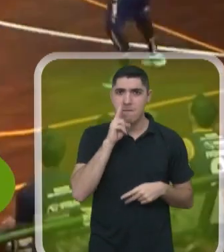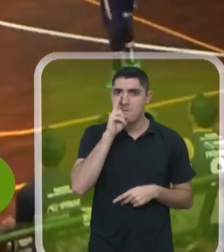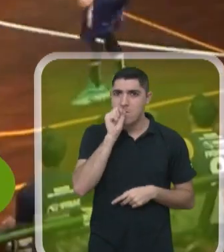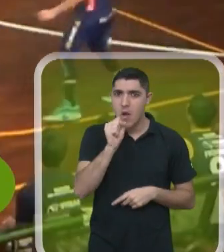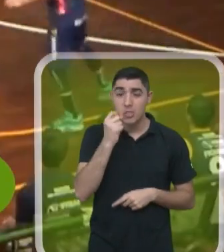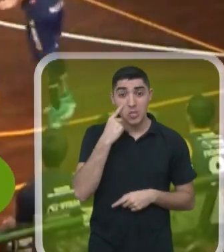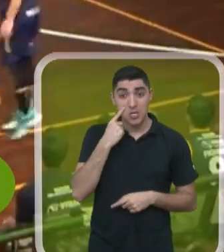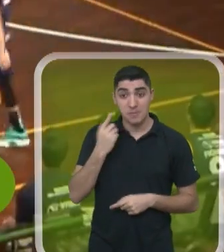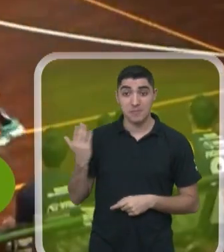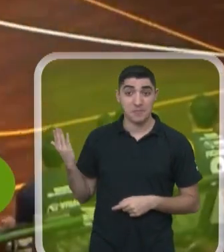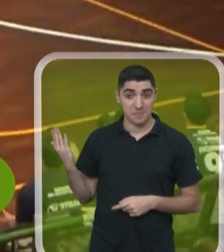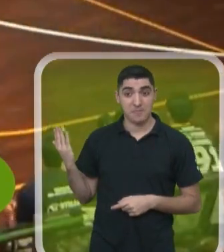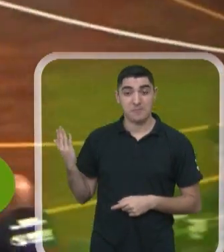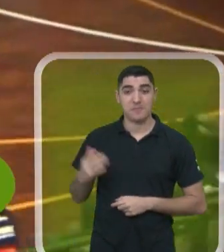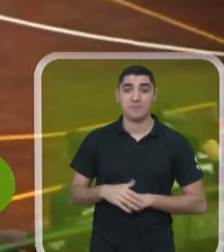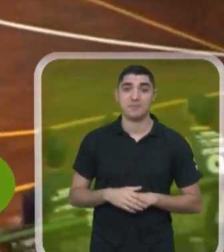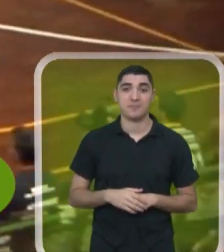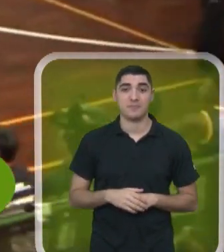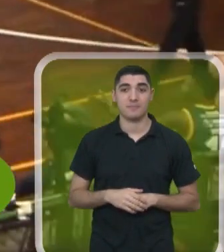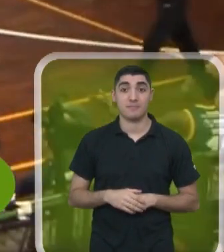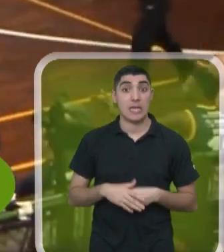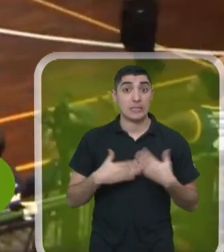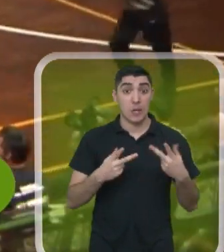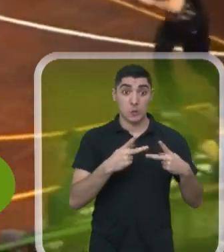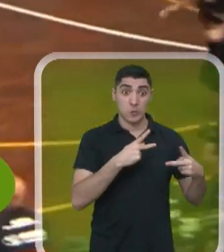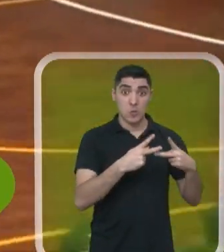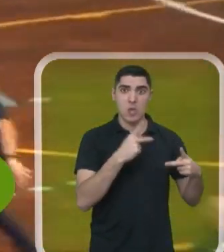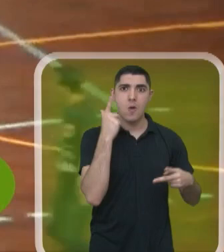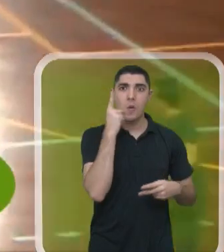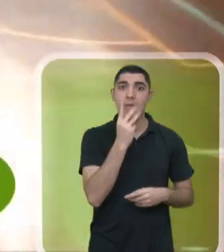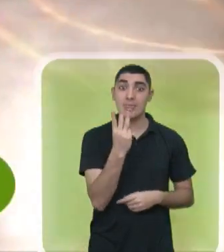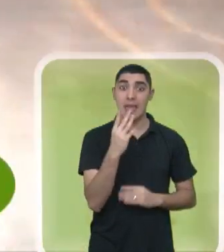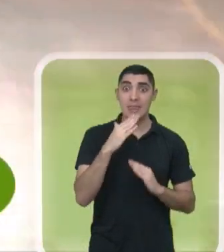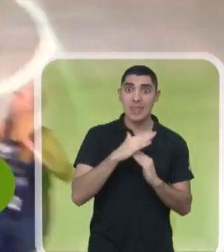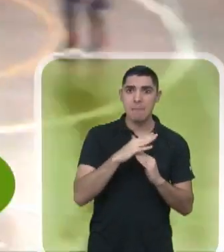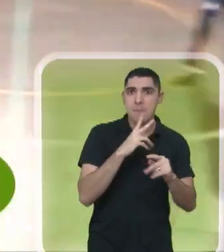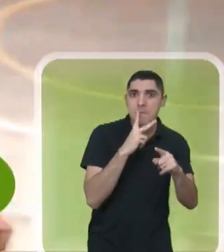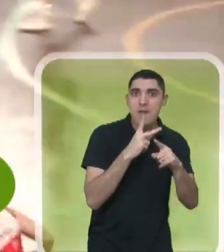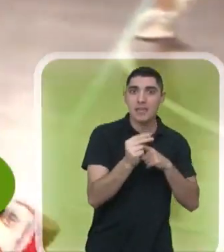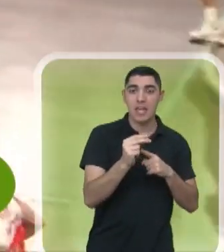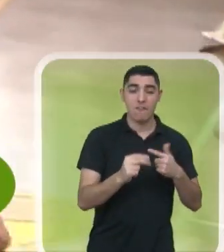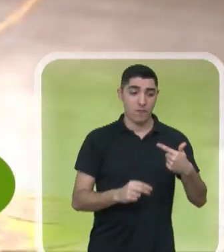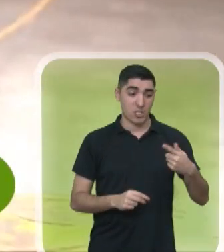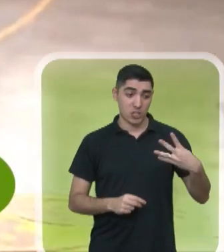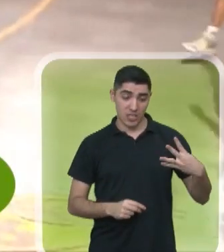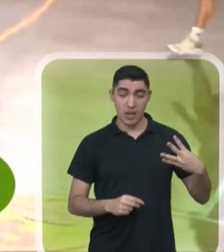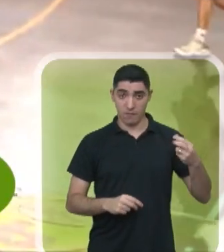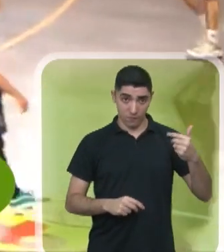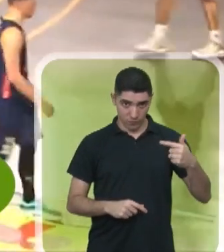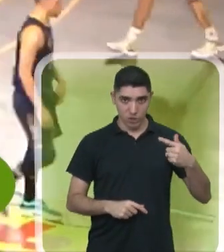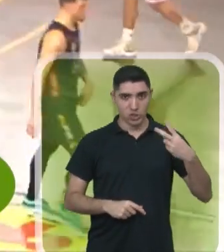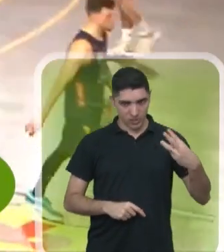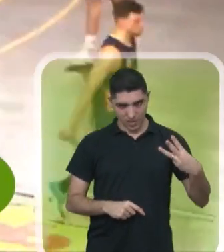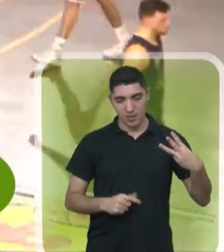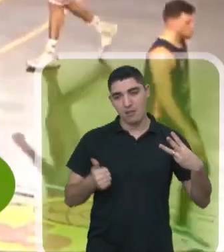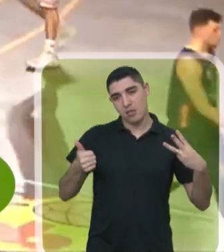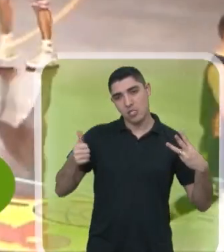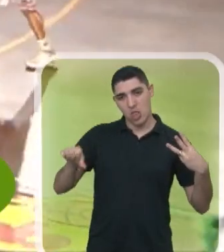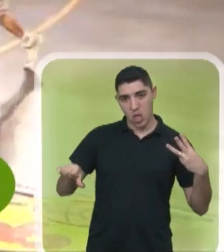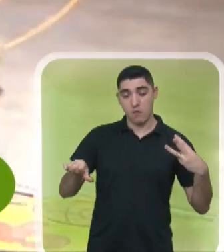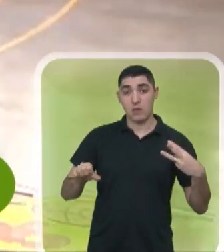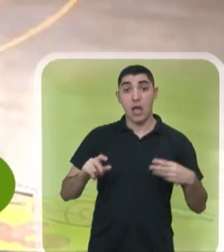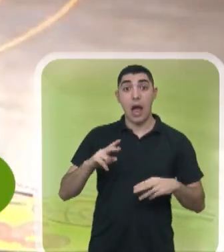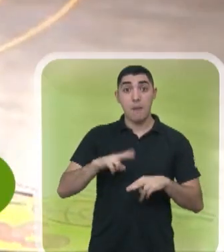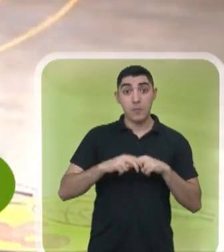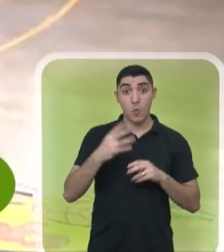calibrada e na briga de Fidelis, o São José venceu o terceiro período por 23-19 e levava a partida para o último